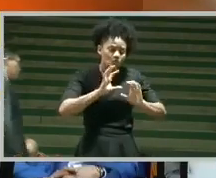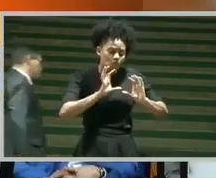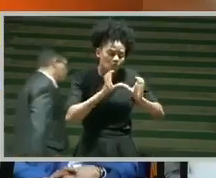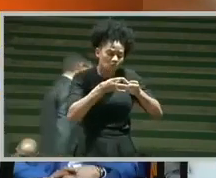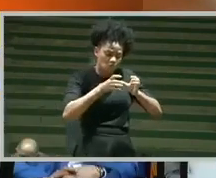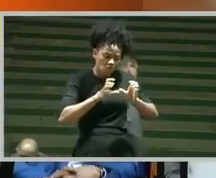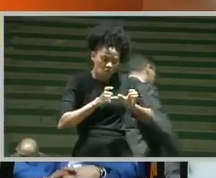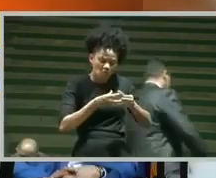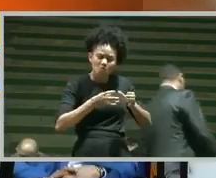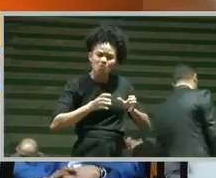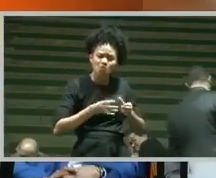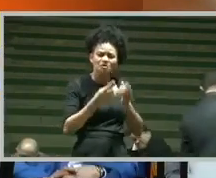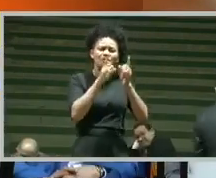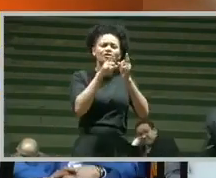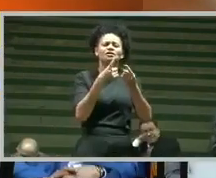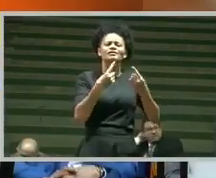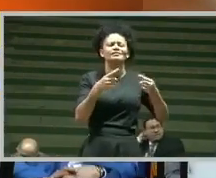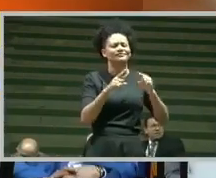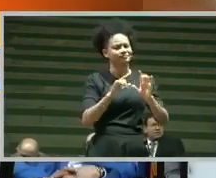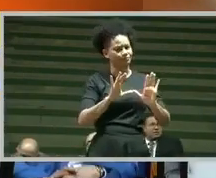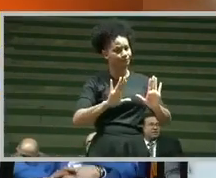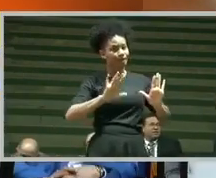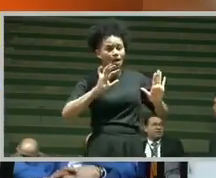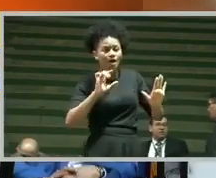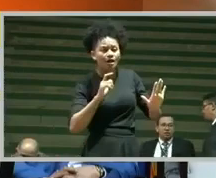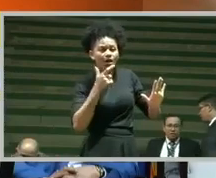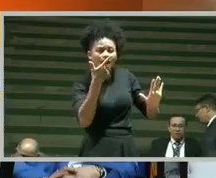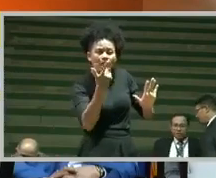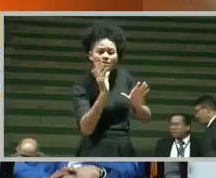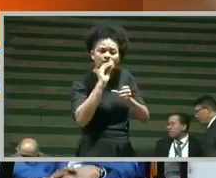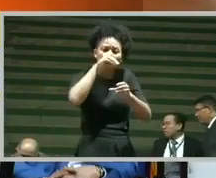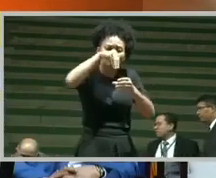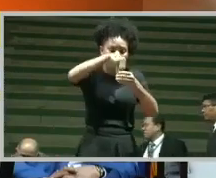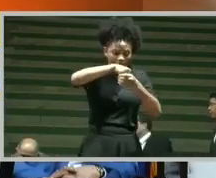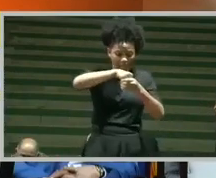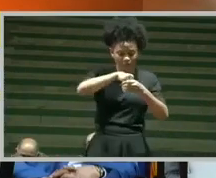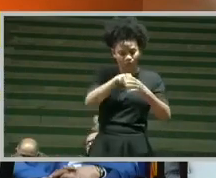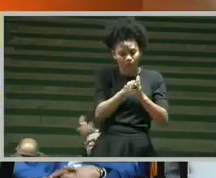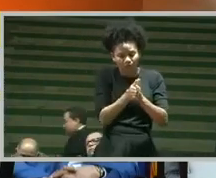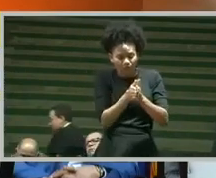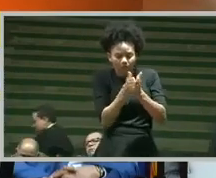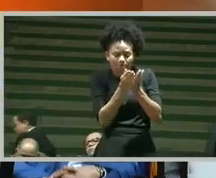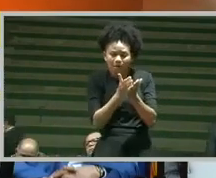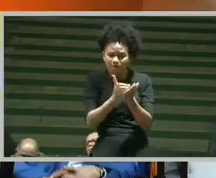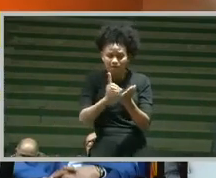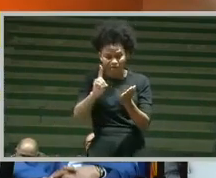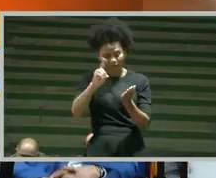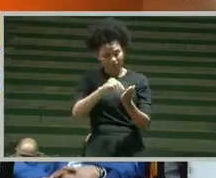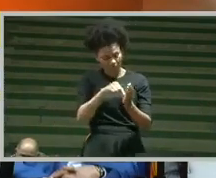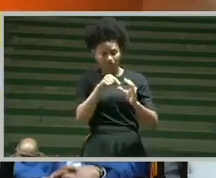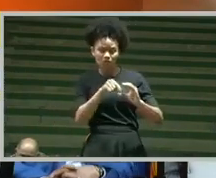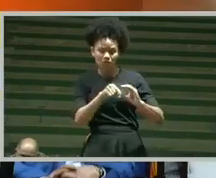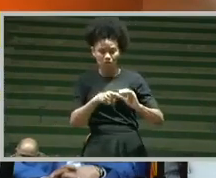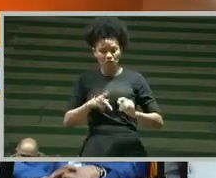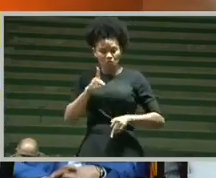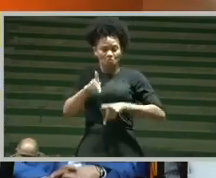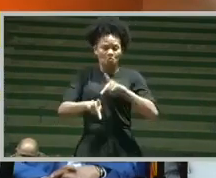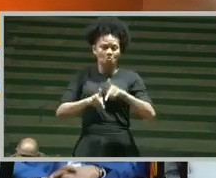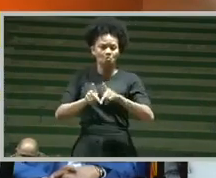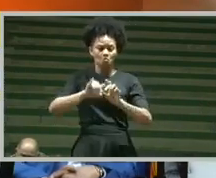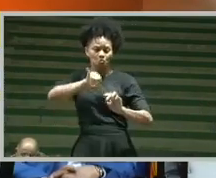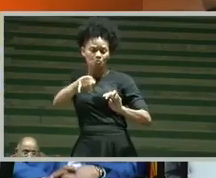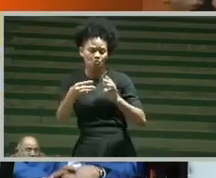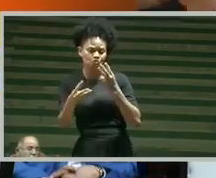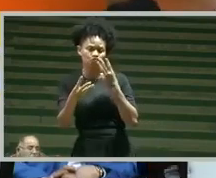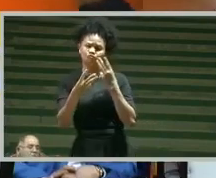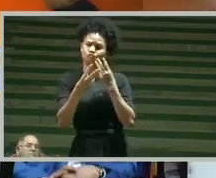grupo de hinos, claro, que estão dentro do livro dos Salmos, em que os judeus,